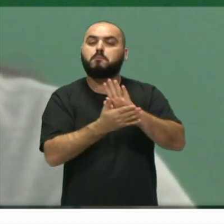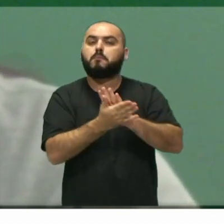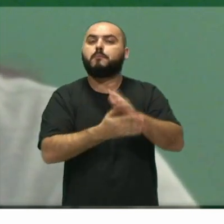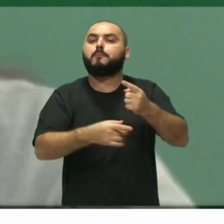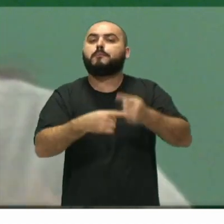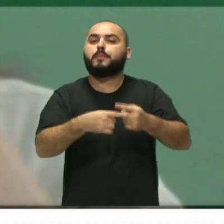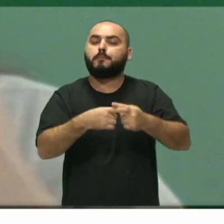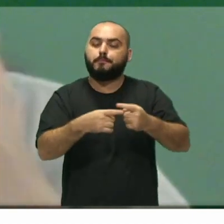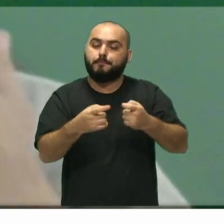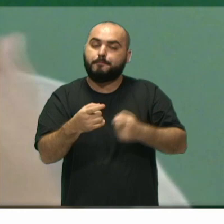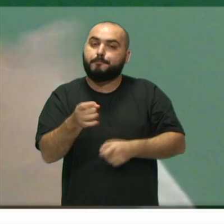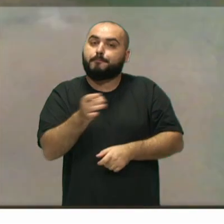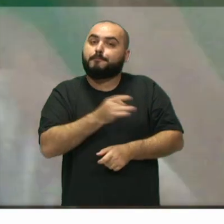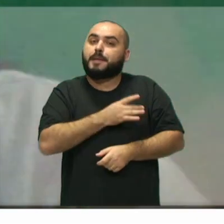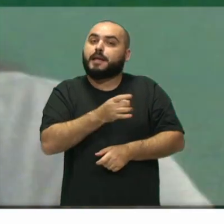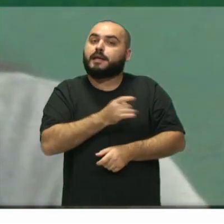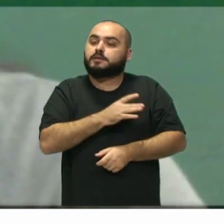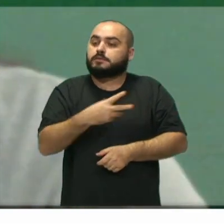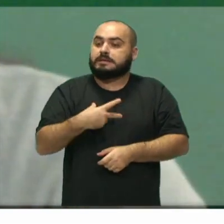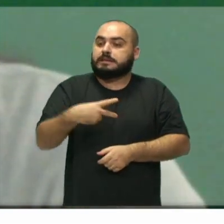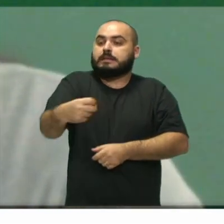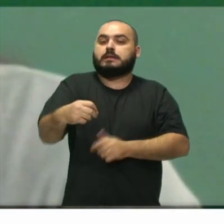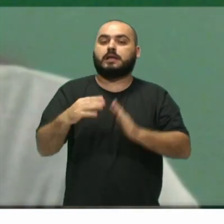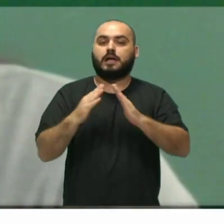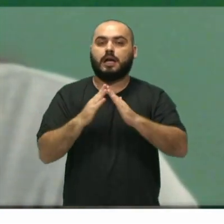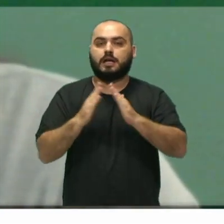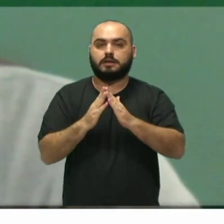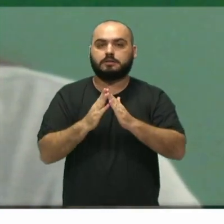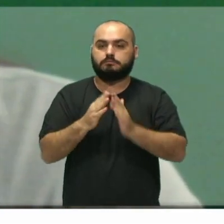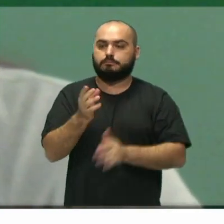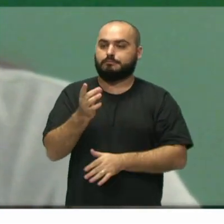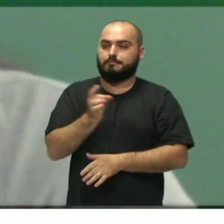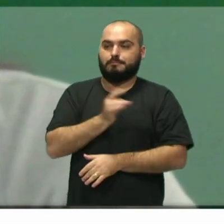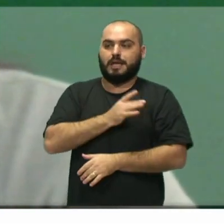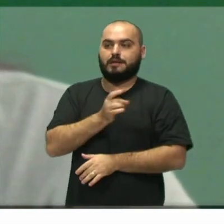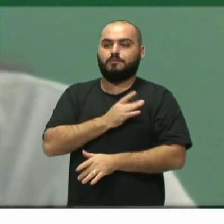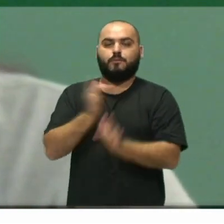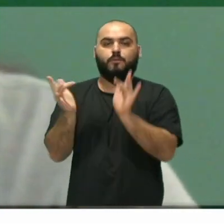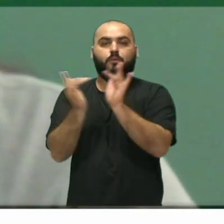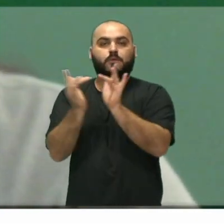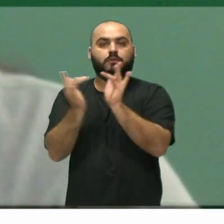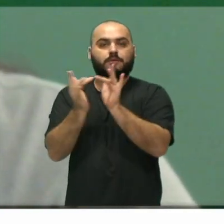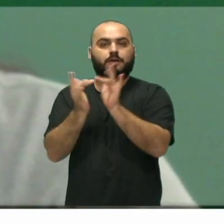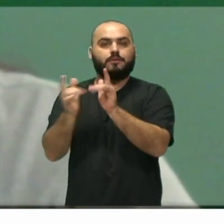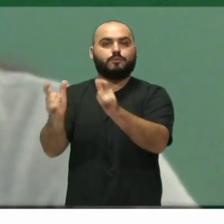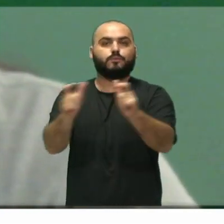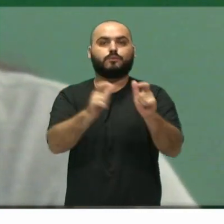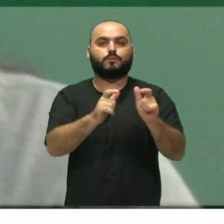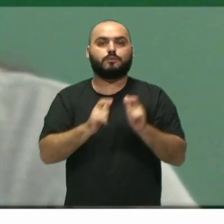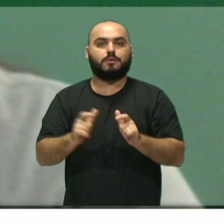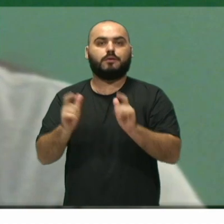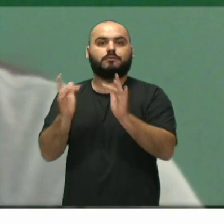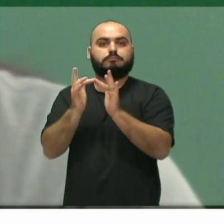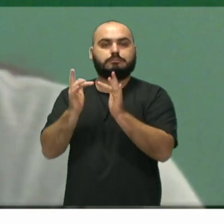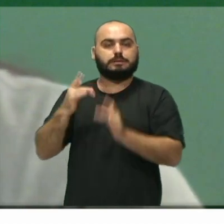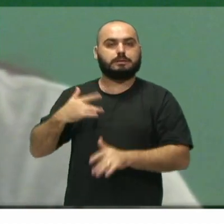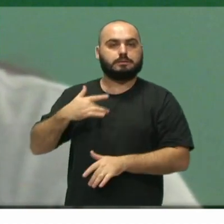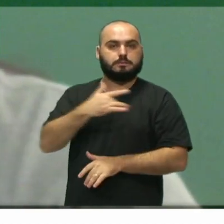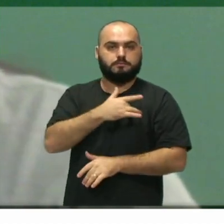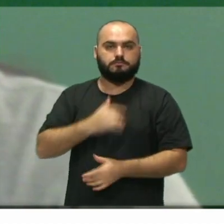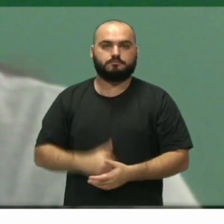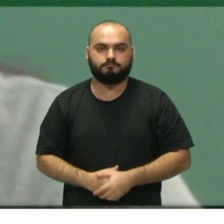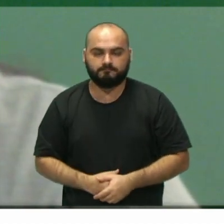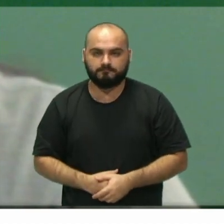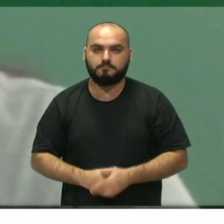casa, de ter contato com locais de atendimento de saúde, e a gente acabou